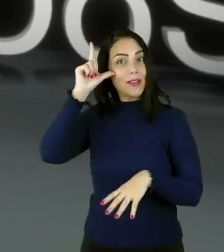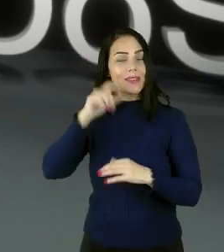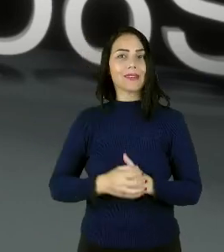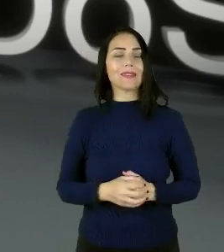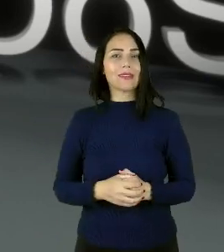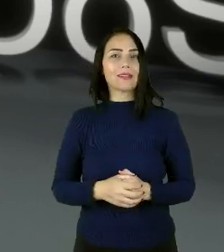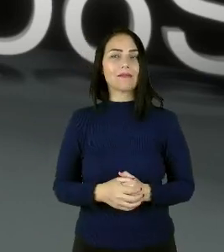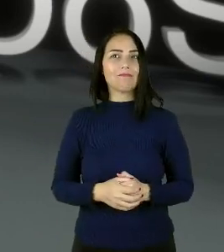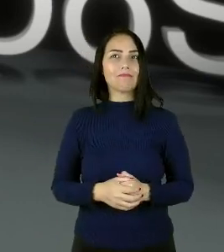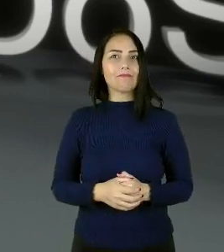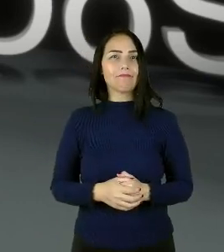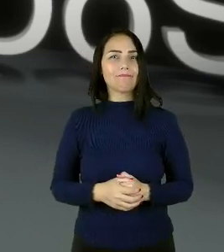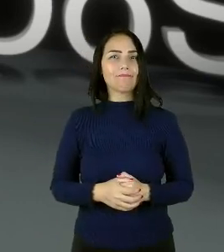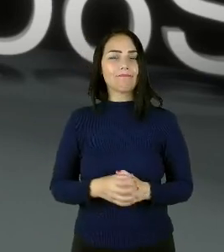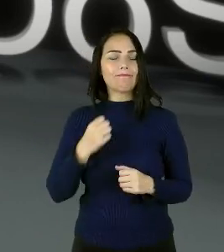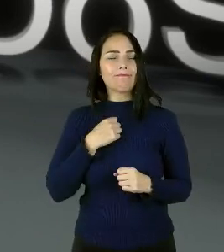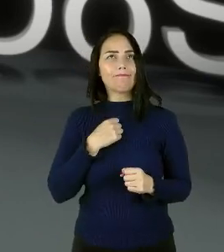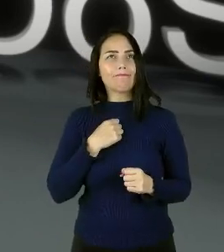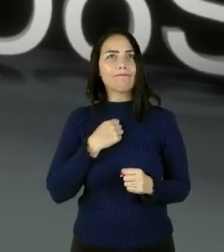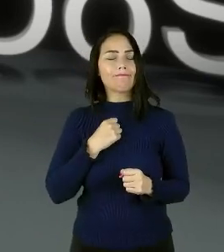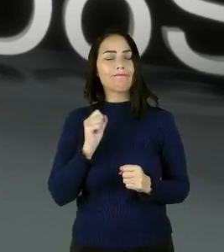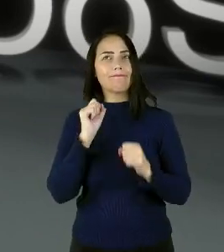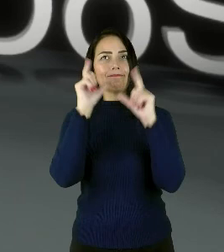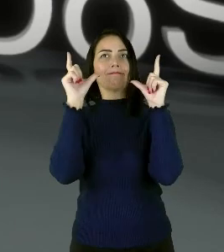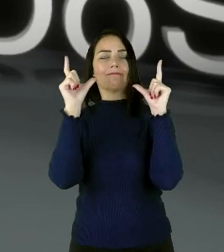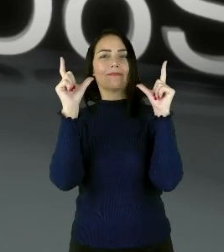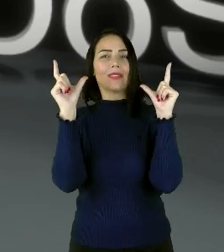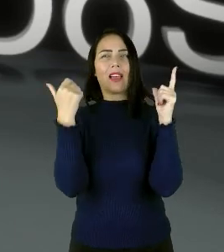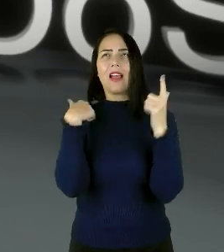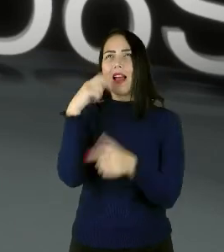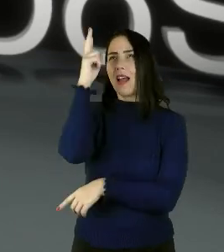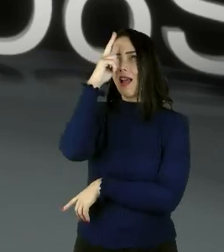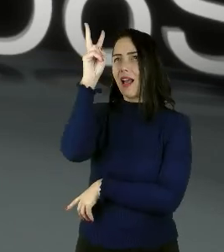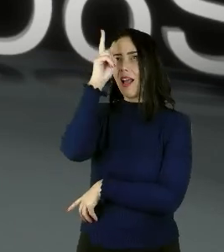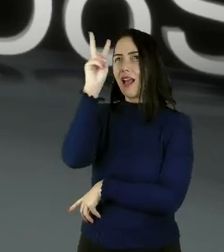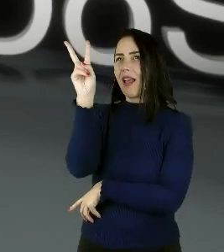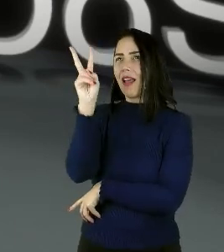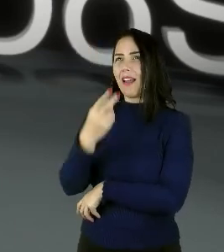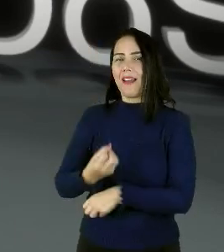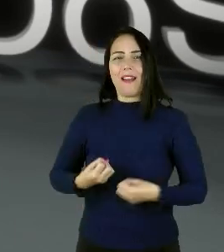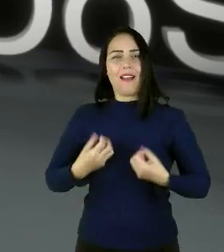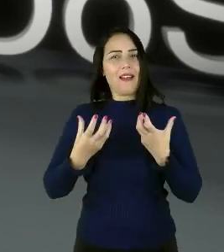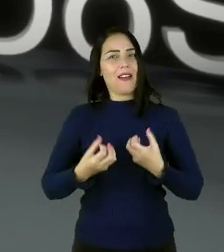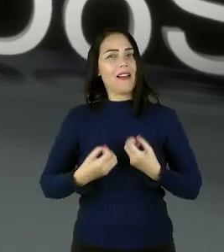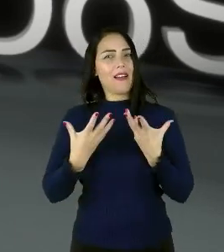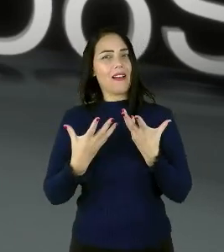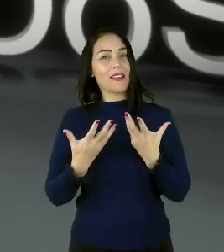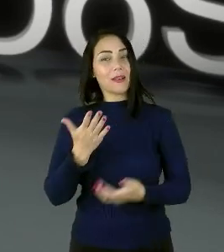eu amanheci com o seguinte verso que veio de forma espontânea